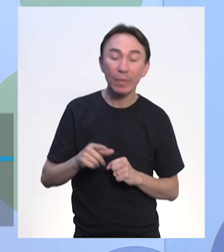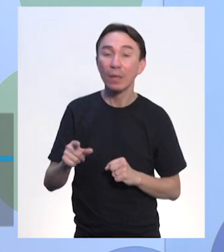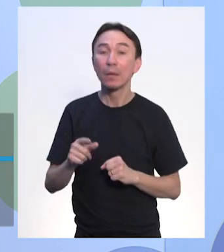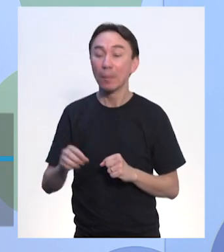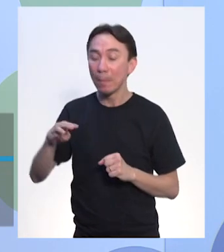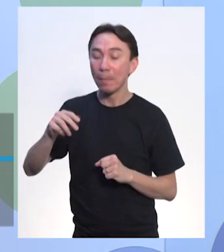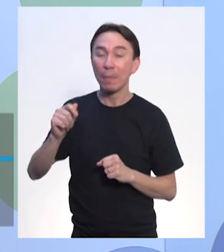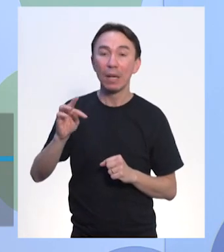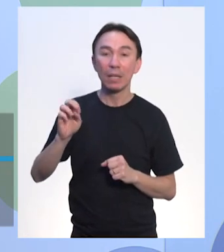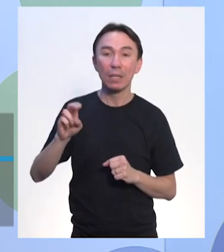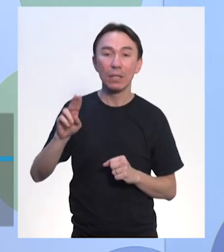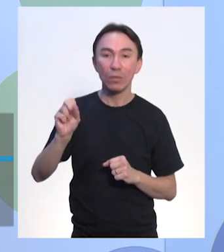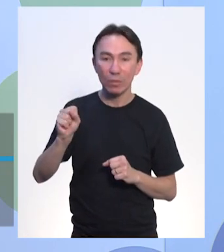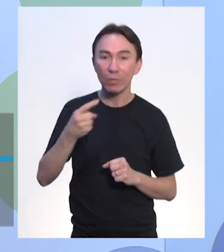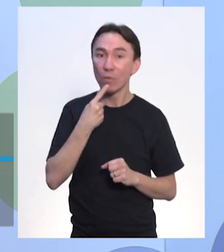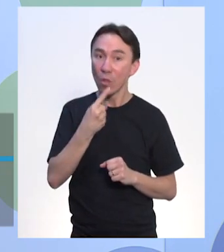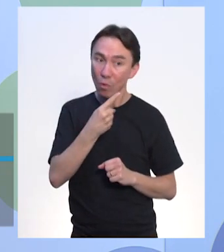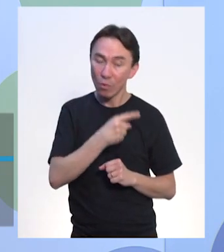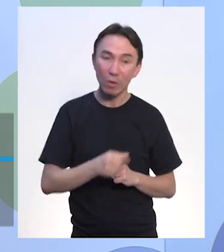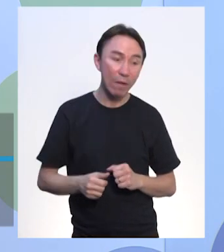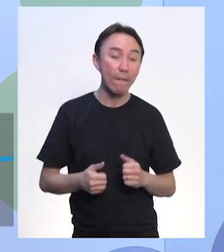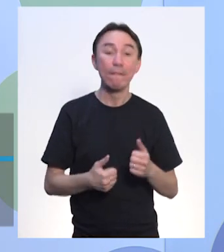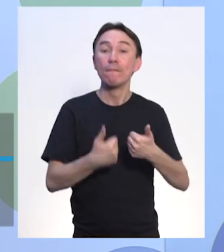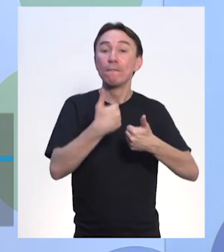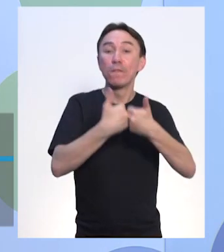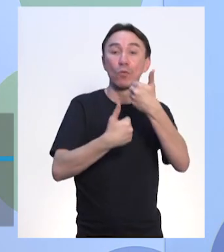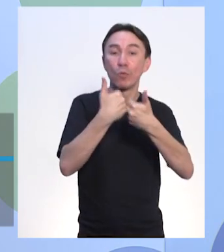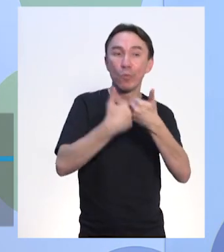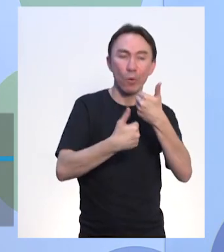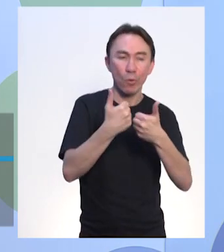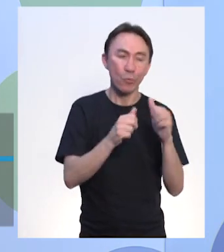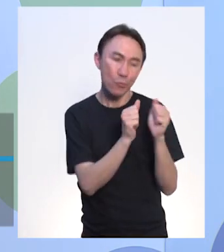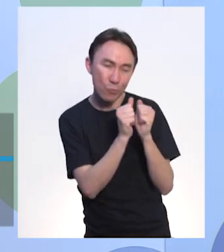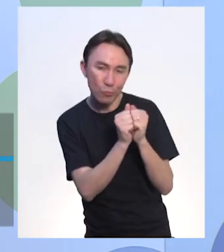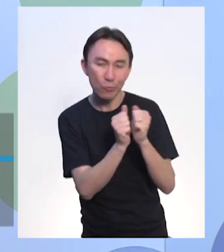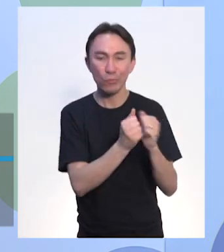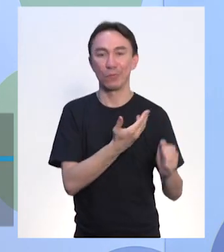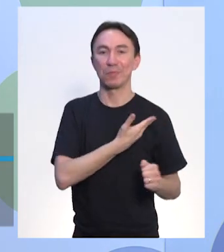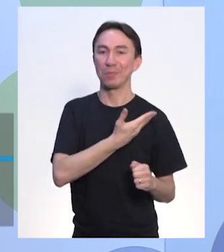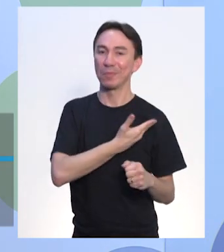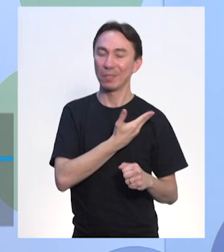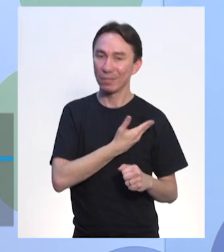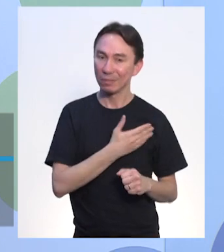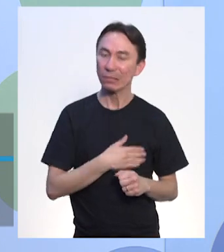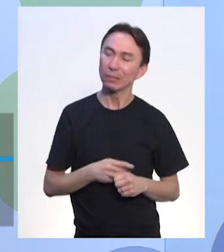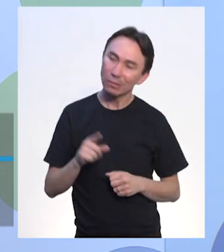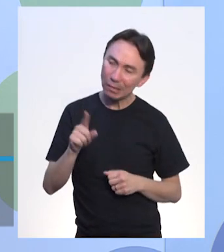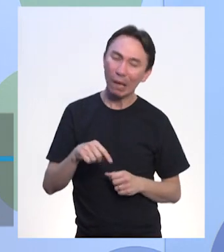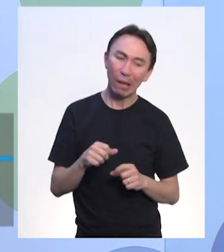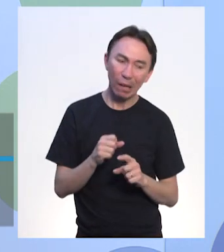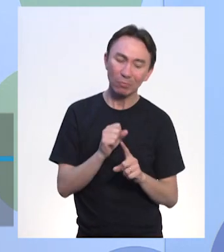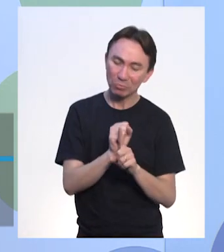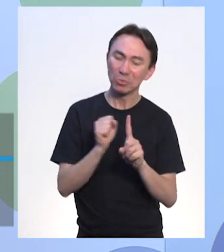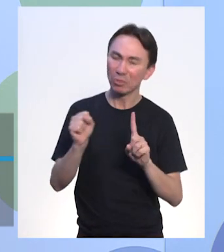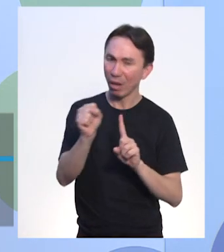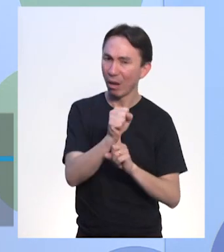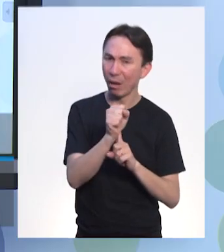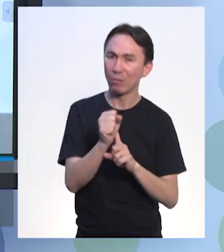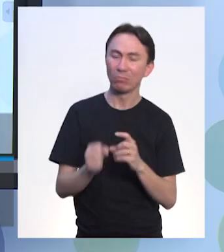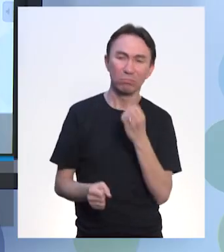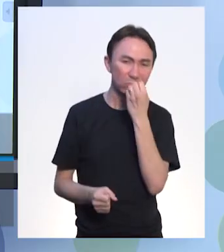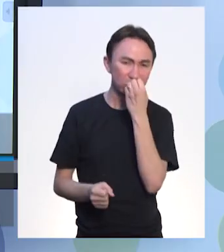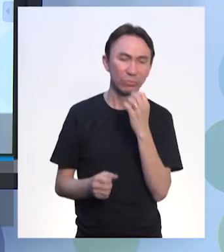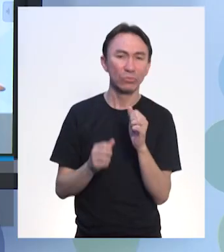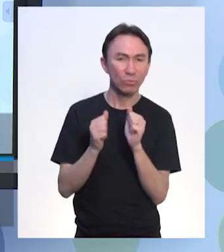futebol com os amigos. Então, ele falou aí dessa questão Social social. mesmo. E essa prática que